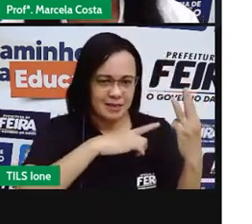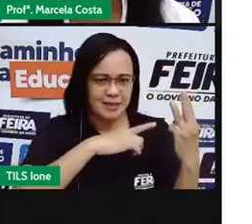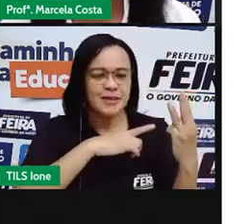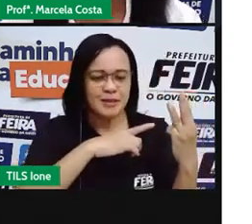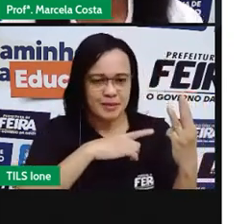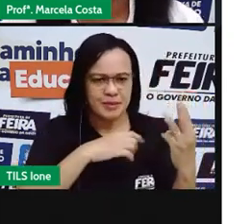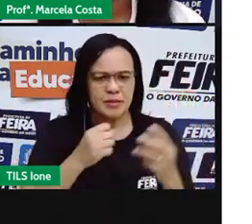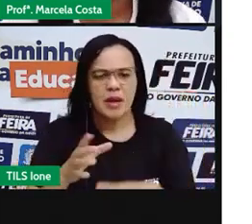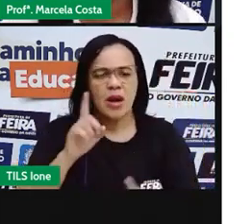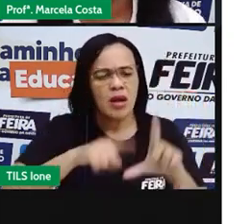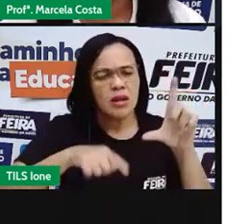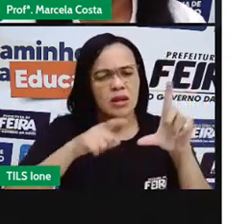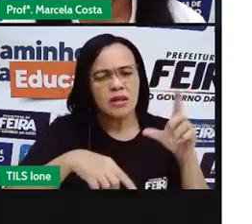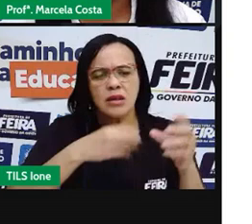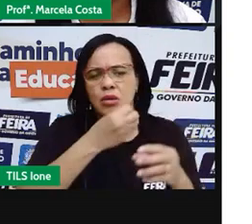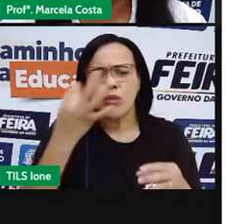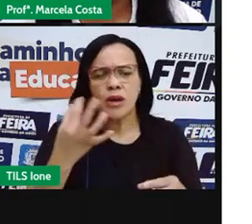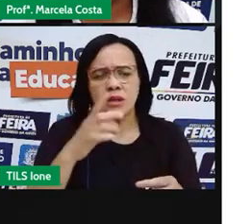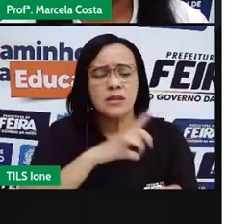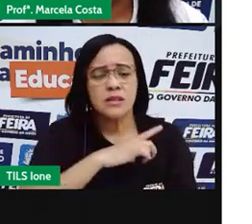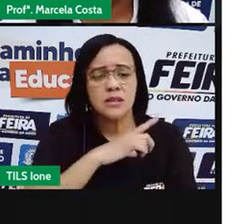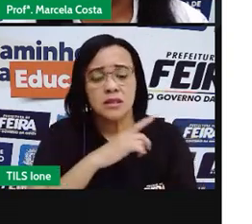letras?